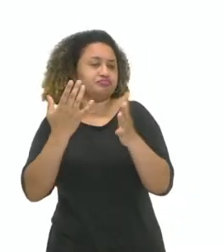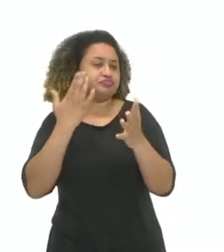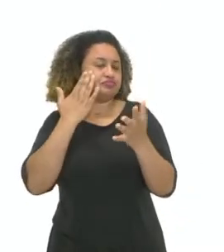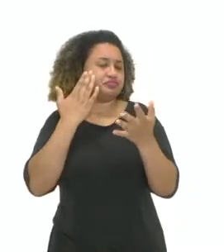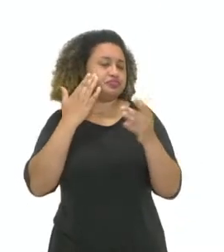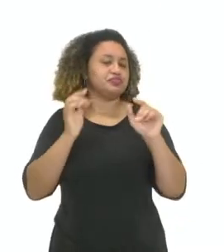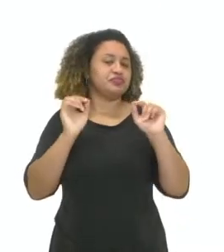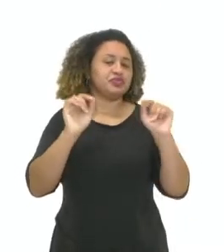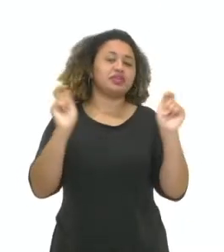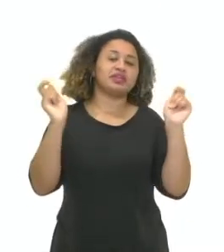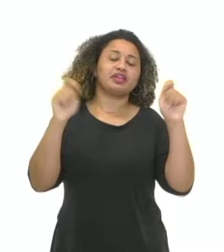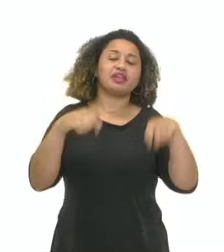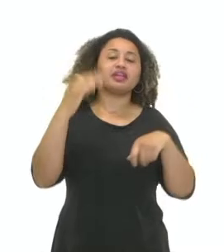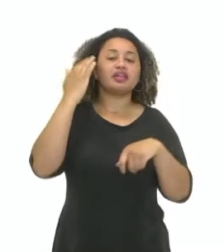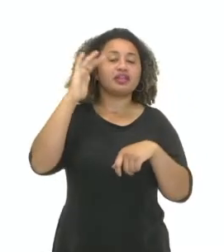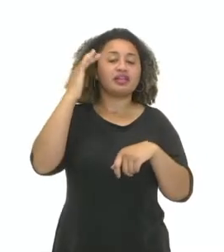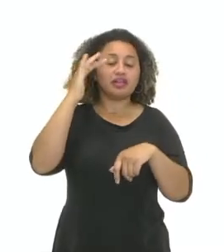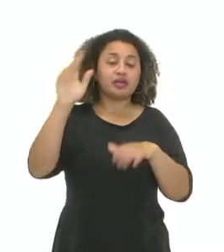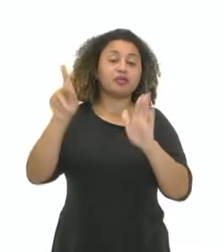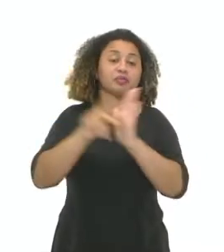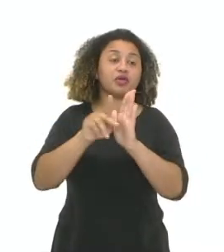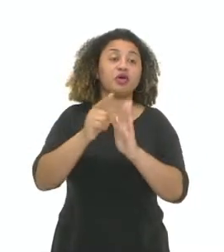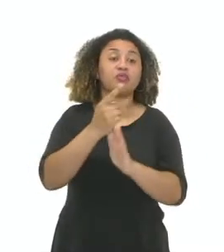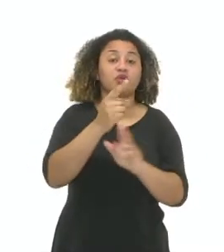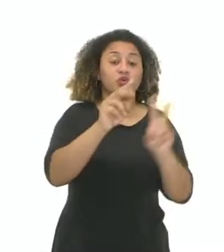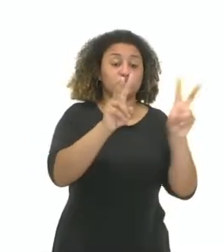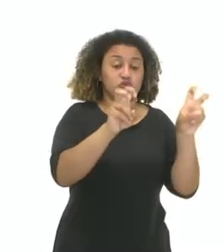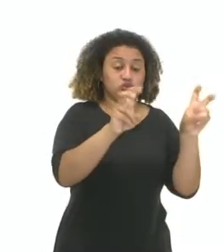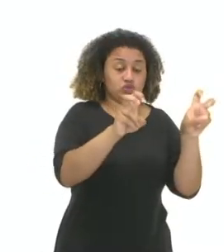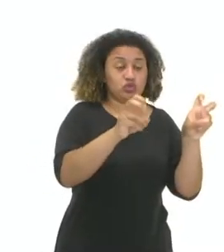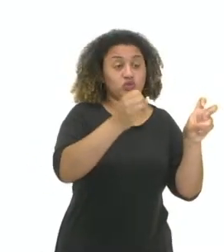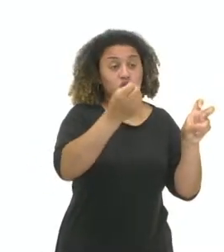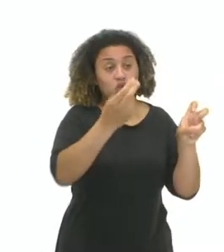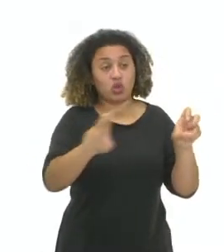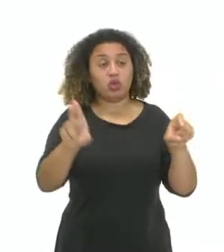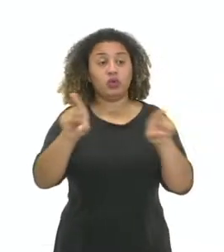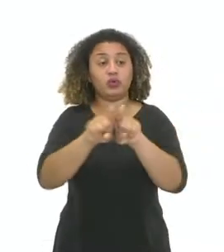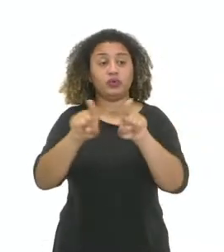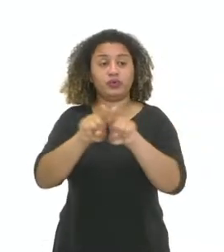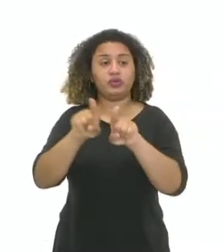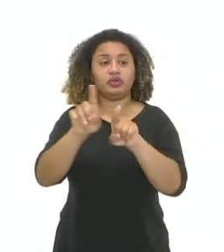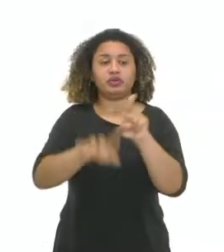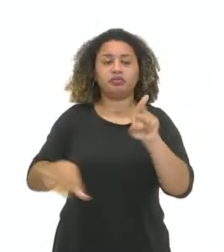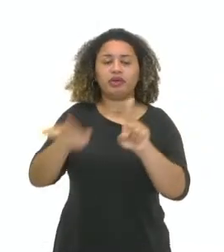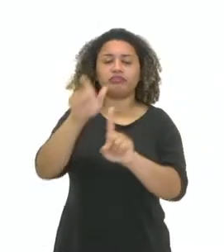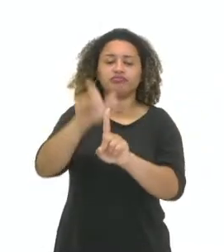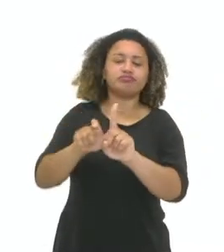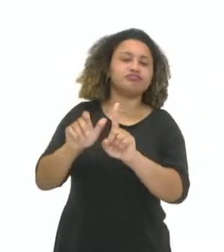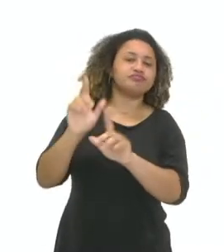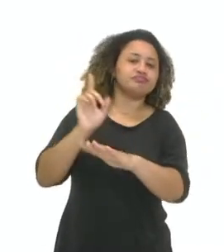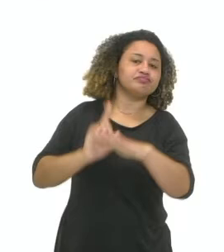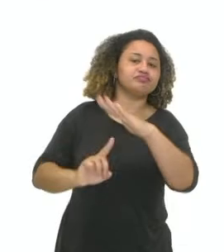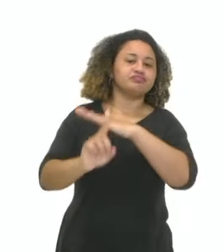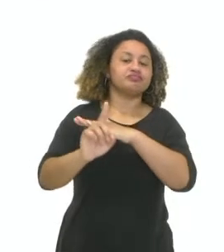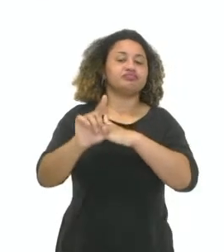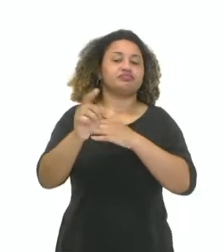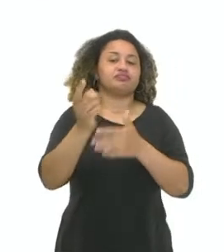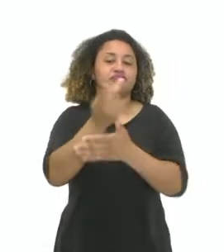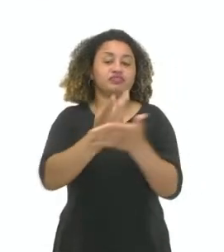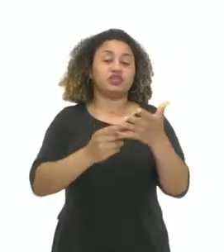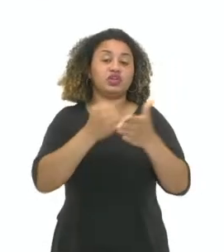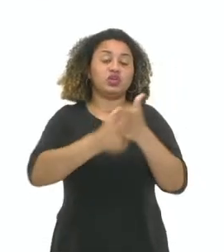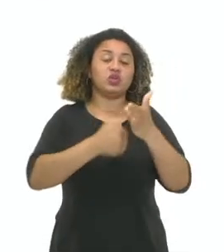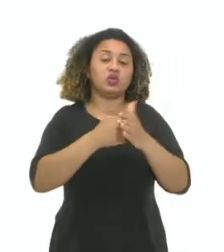se é possível entender que se refere só ao título ou também ao resto, ao protagonista do poema, que luta